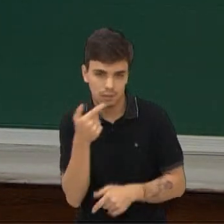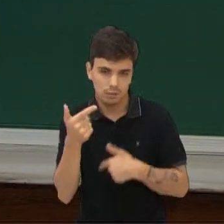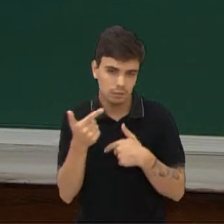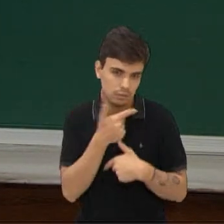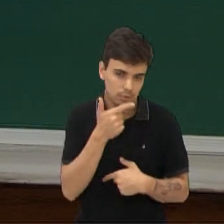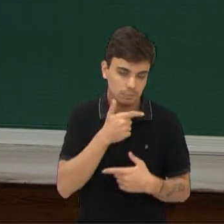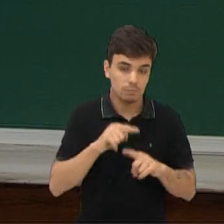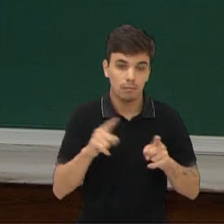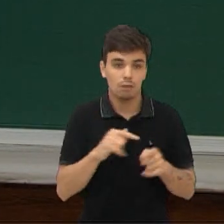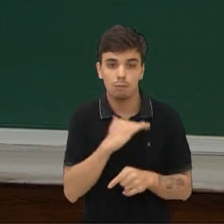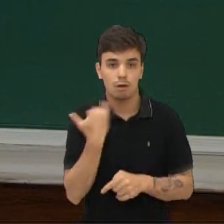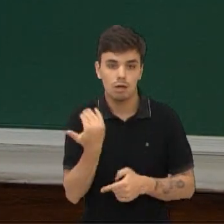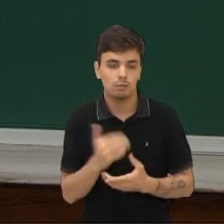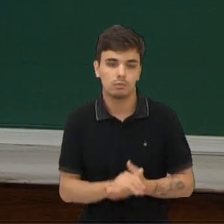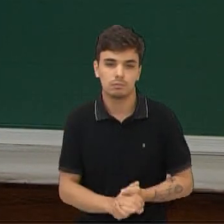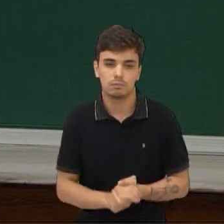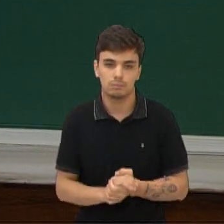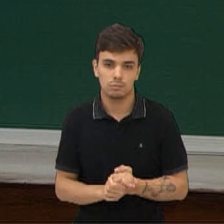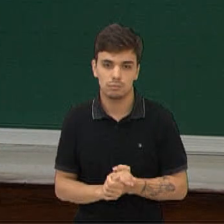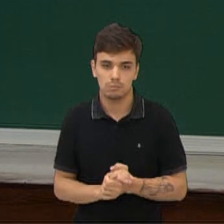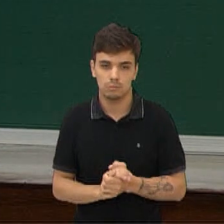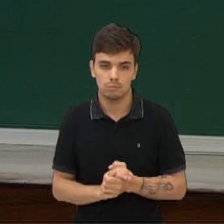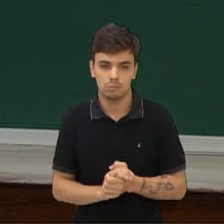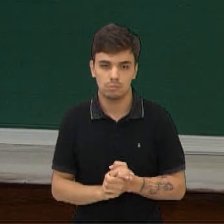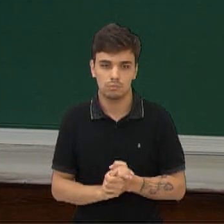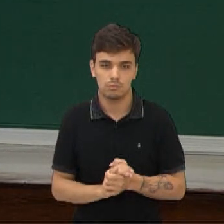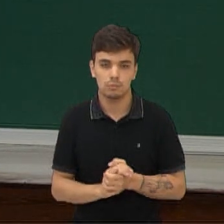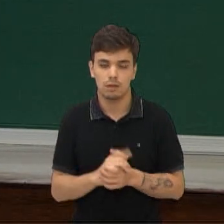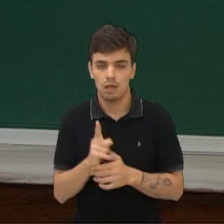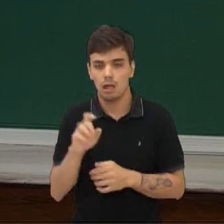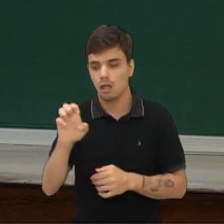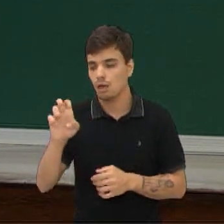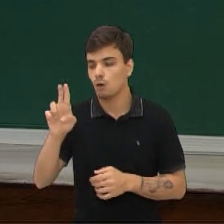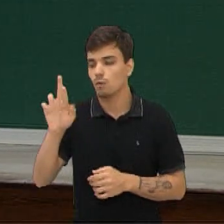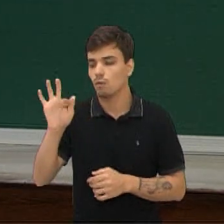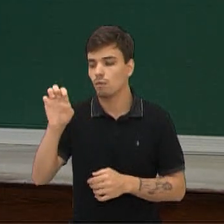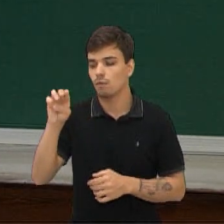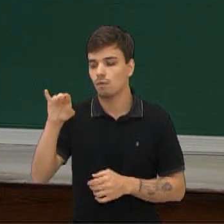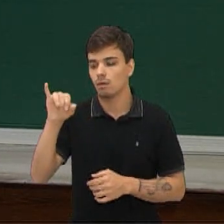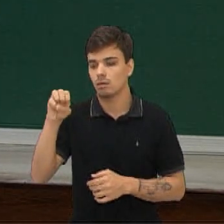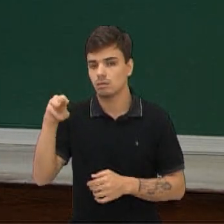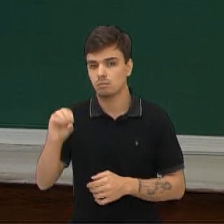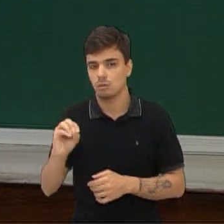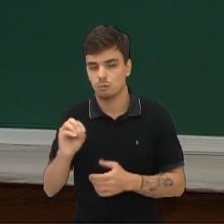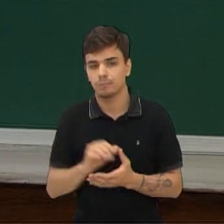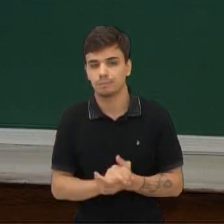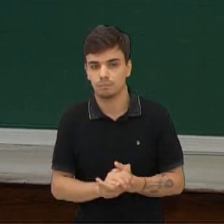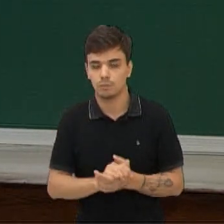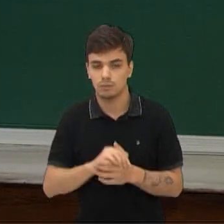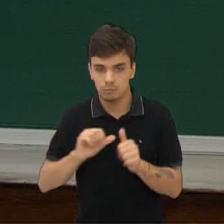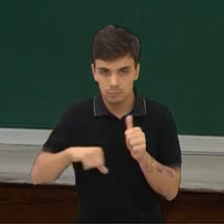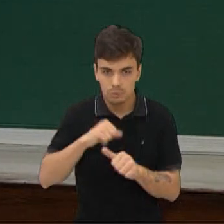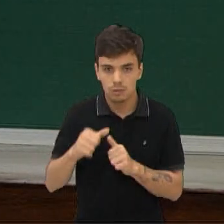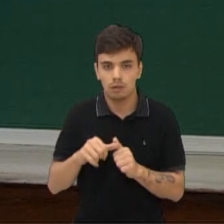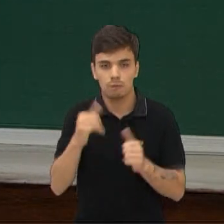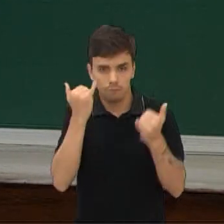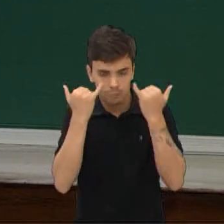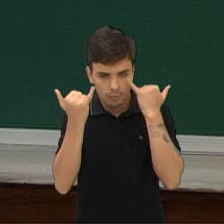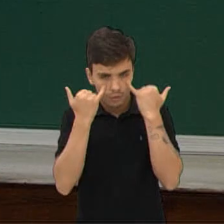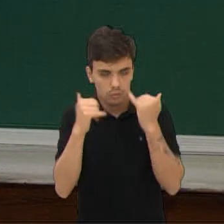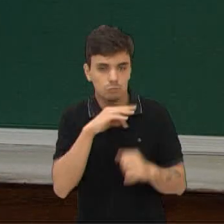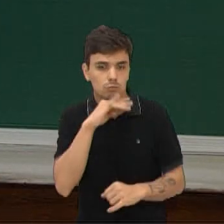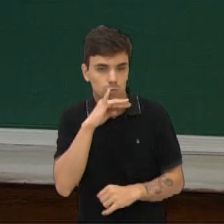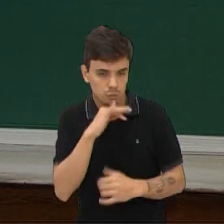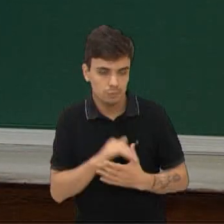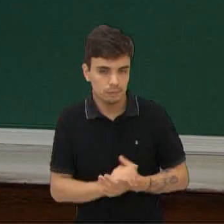mas não dizem morreu. É um eufemismo, são eufemismos, tá? Para abrandar uma informação ruim, né?